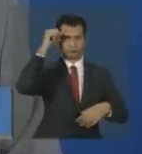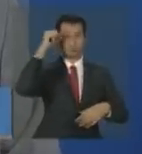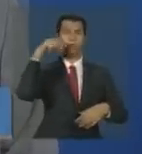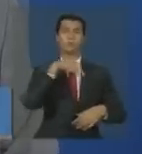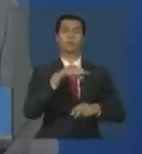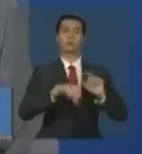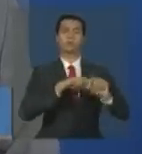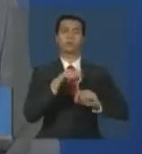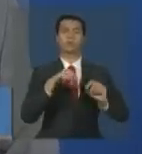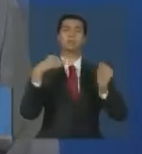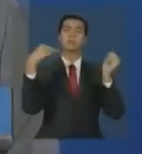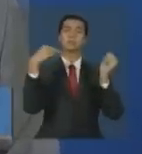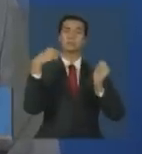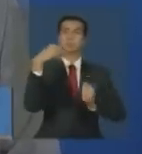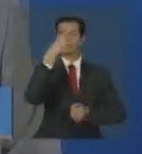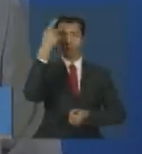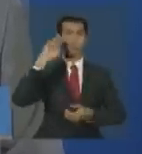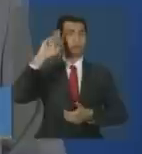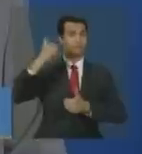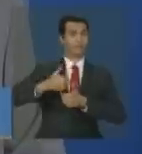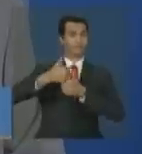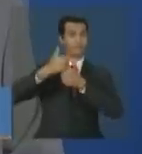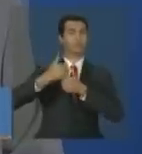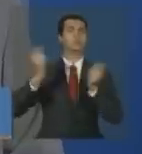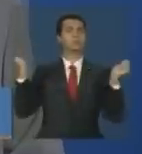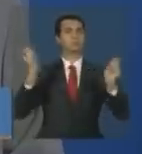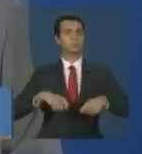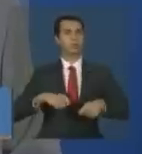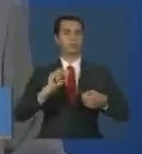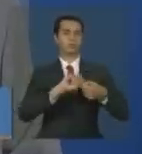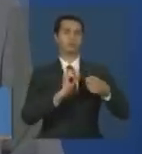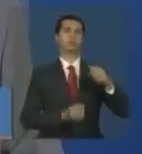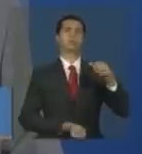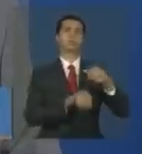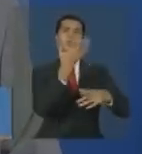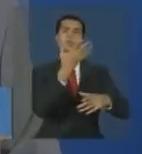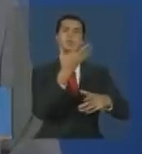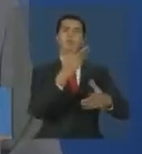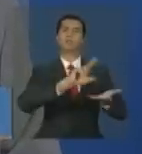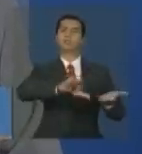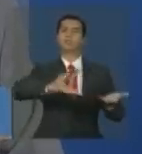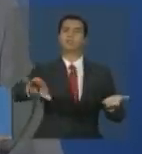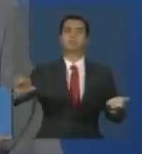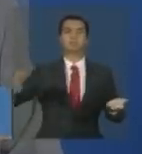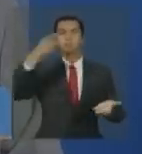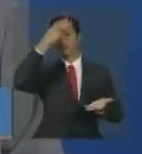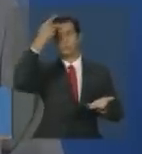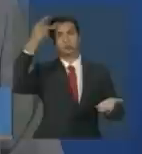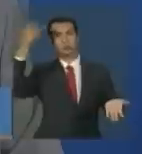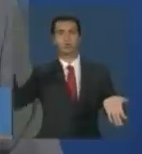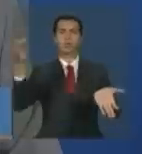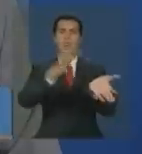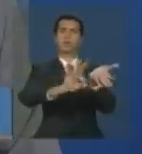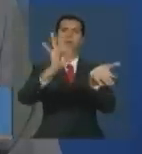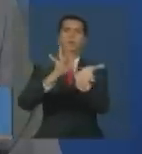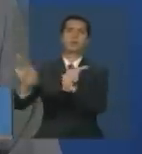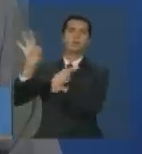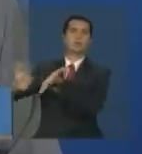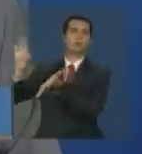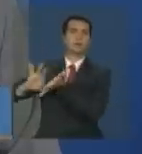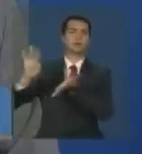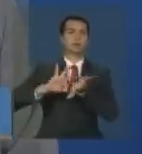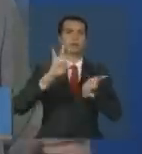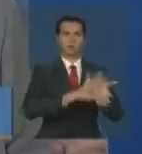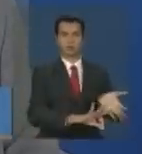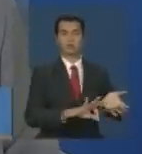criar novos usuários, né? Um conjunto de técnicos dos diferentes programas, dos diferentes serviços, aí no próprio